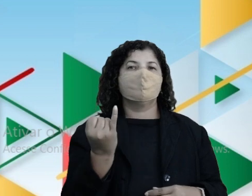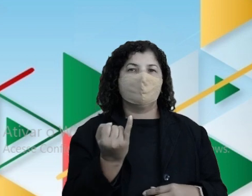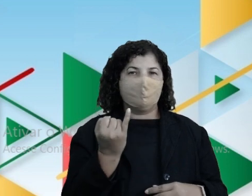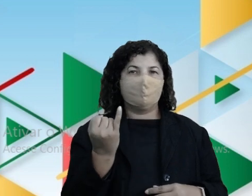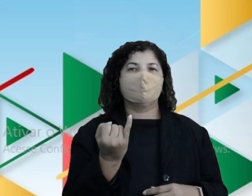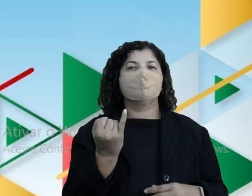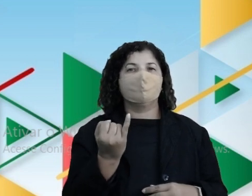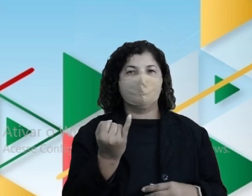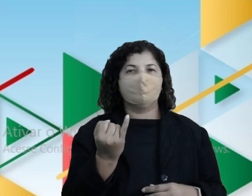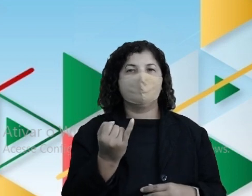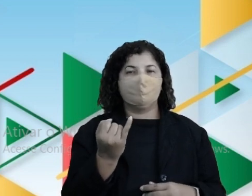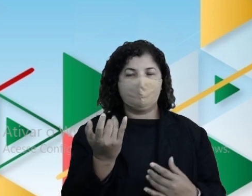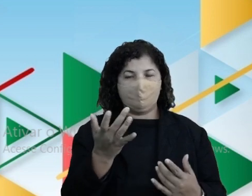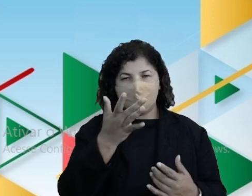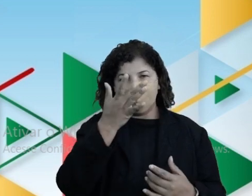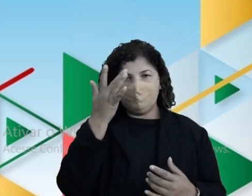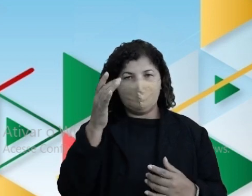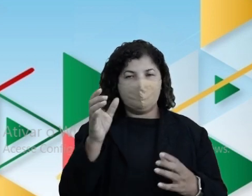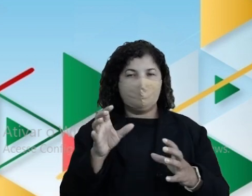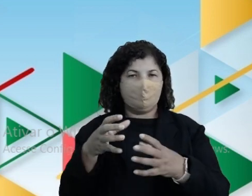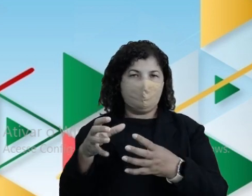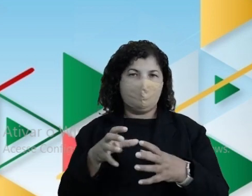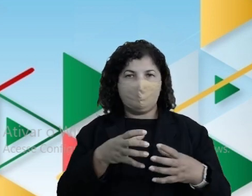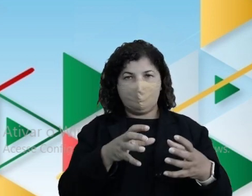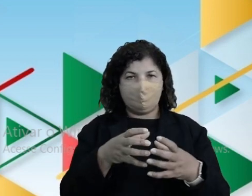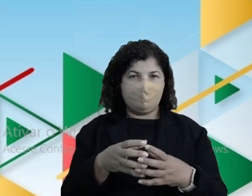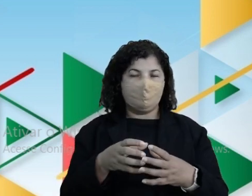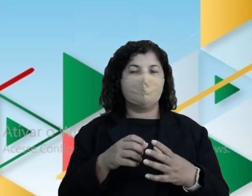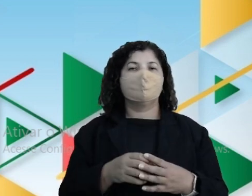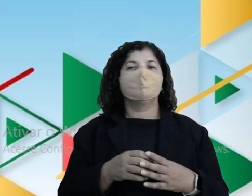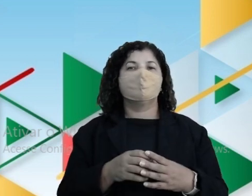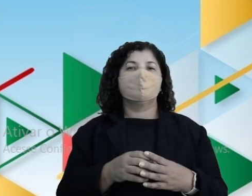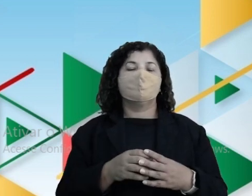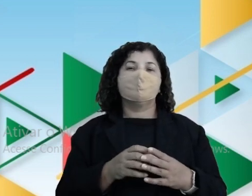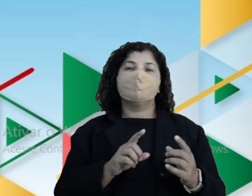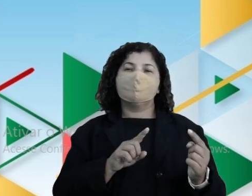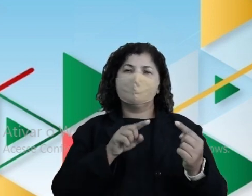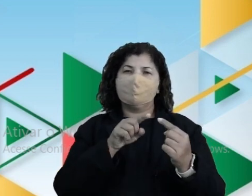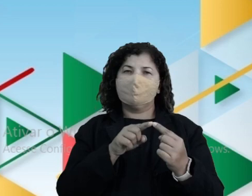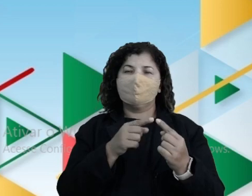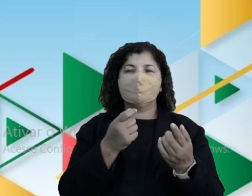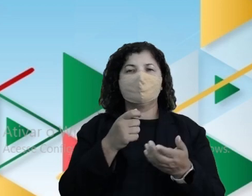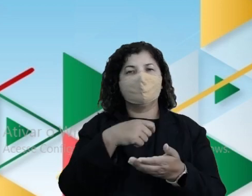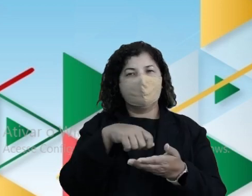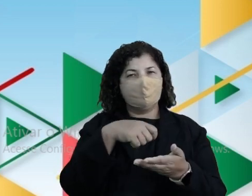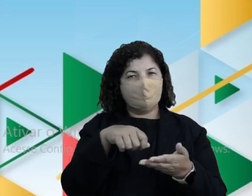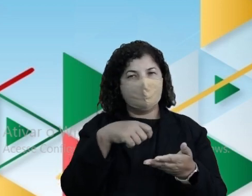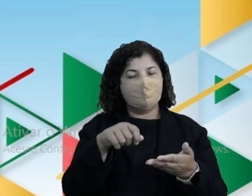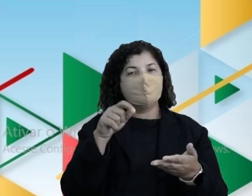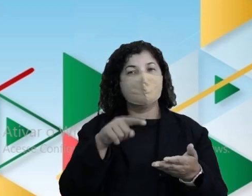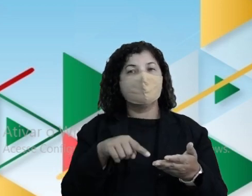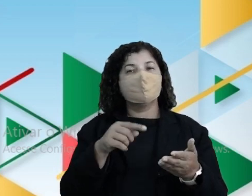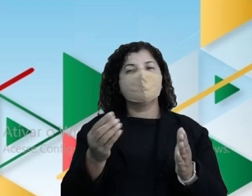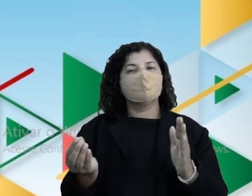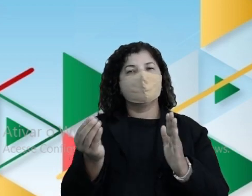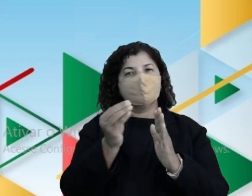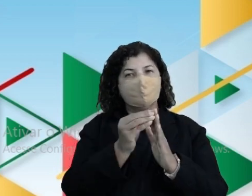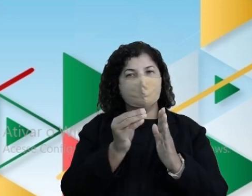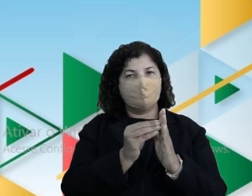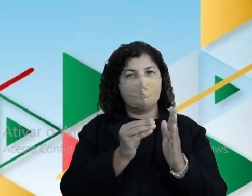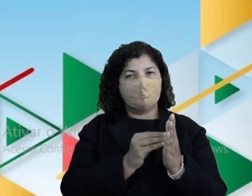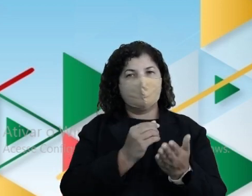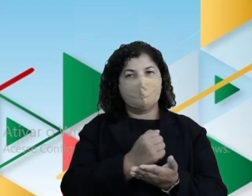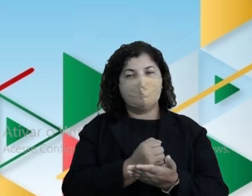para as civilizações. Então, vejamos, então, as fontes escritas são registros, né, em forma